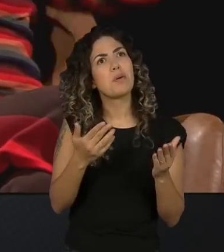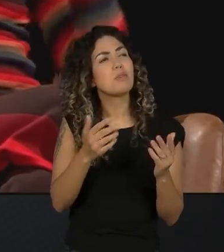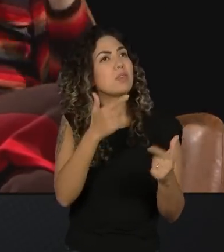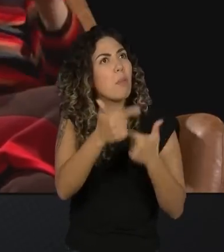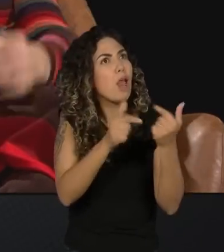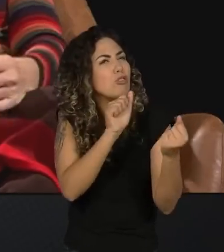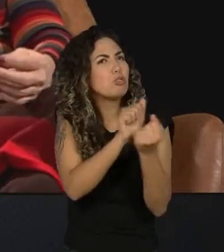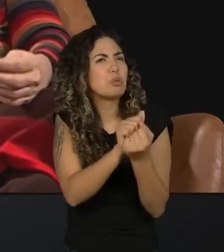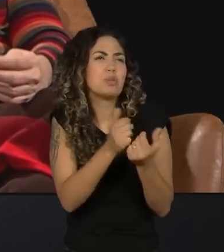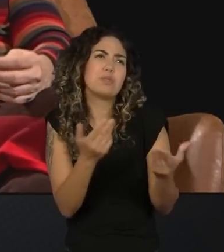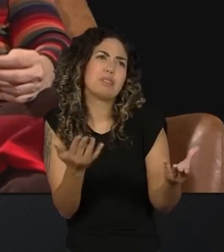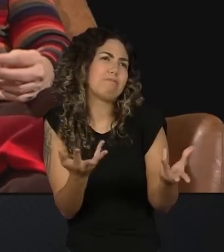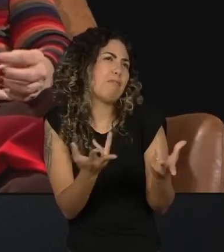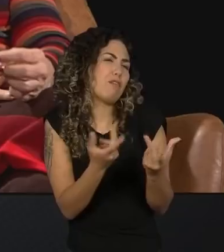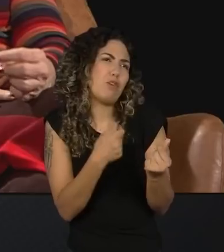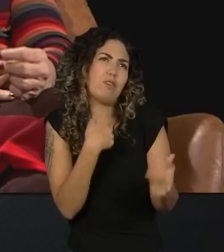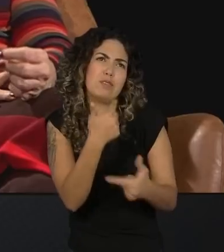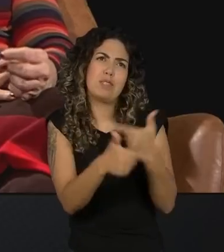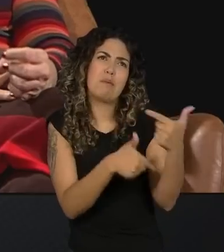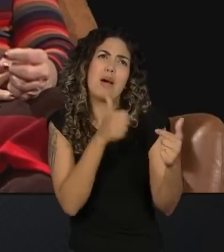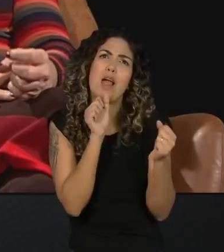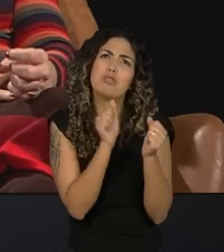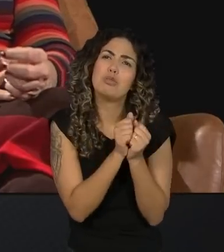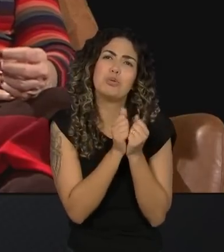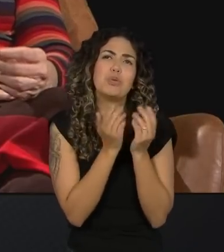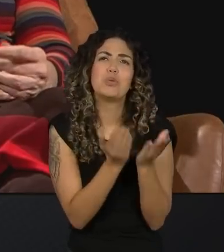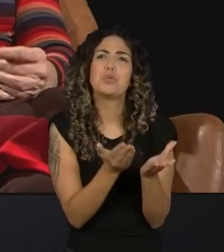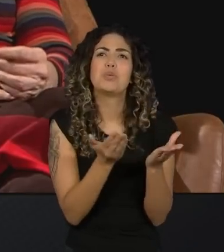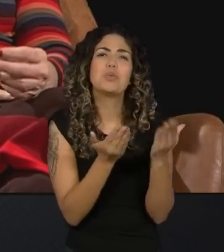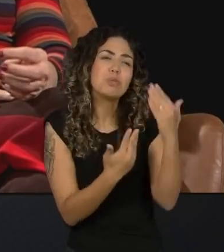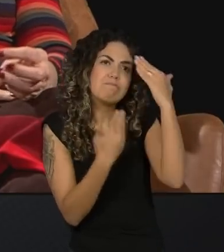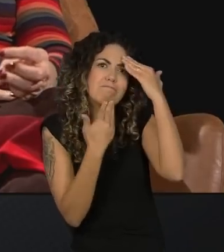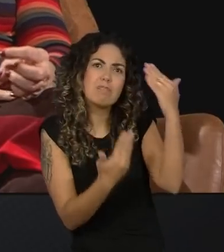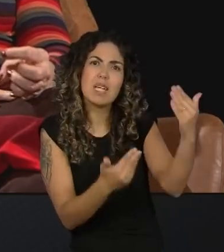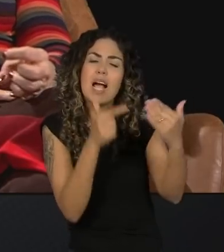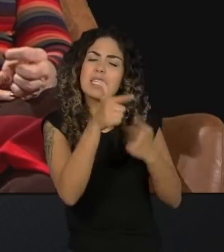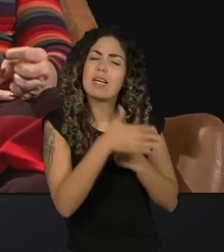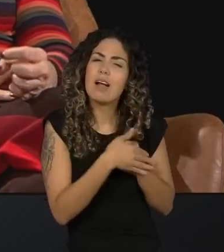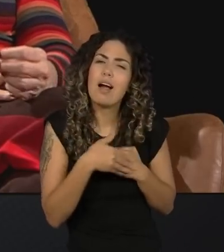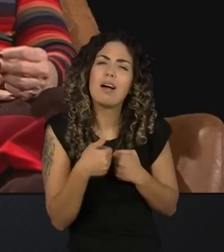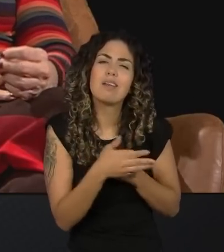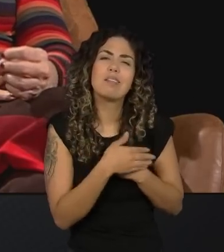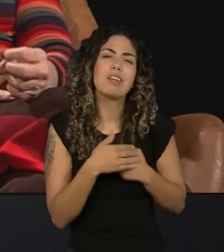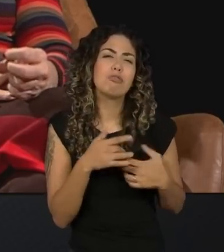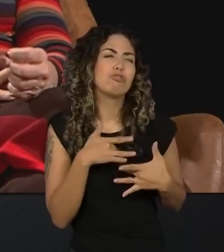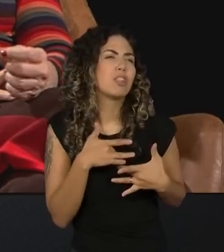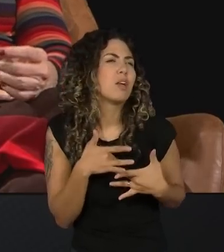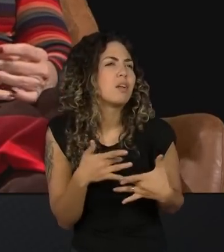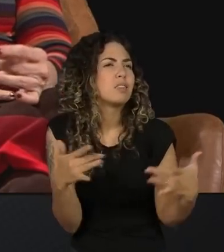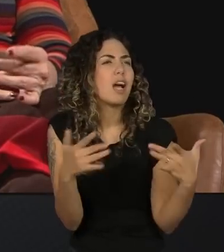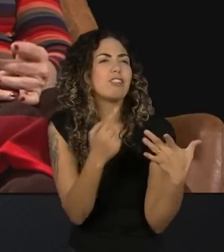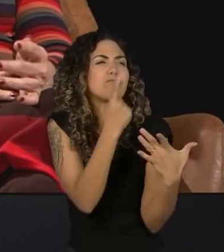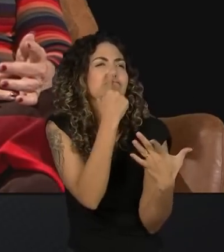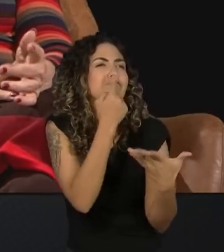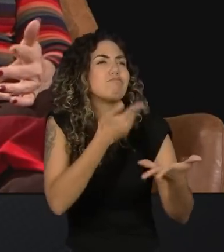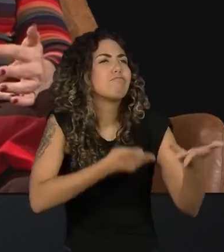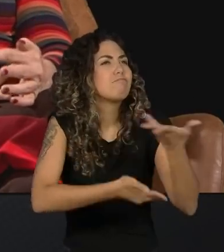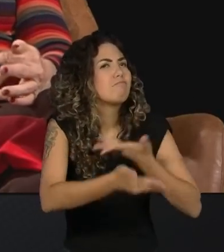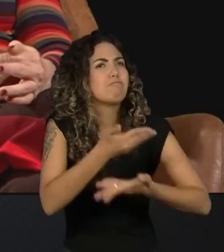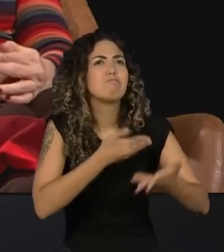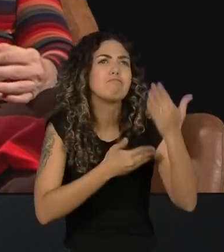que é um privilégio enorme ter você por perto. E obrigada pela sua generosidade, pelo seu carinho, pelo seu afeto. Você é